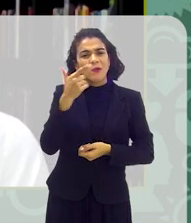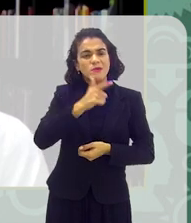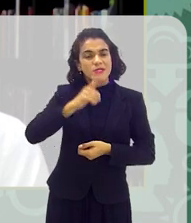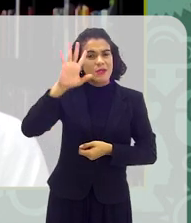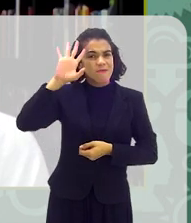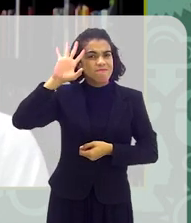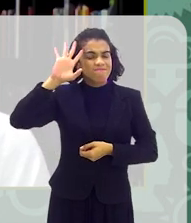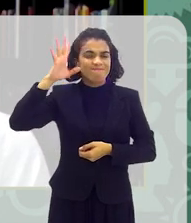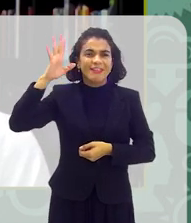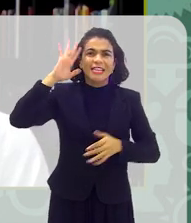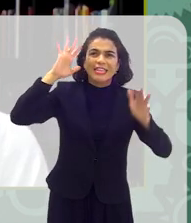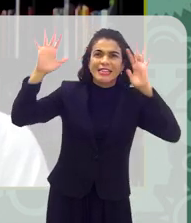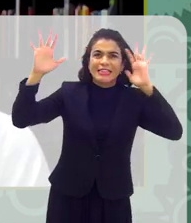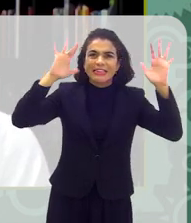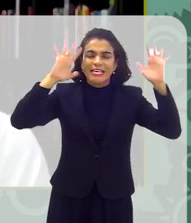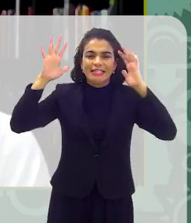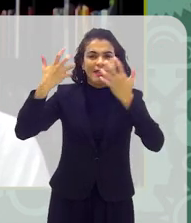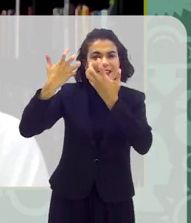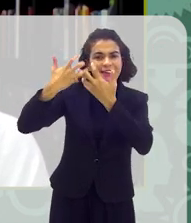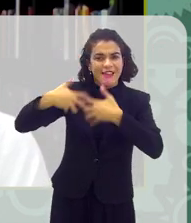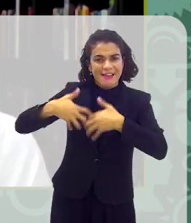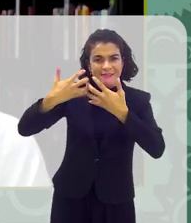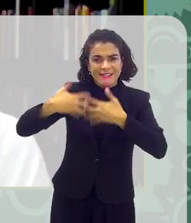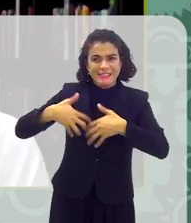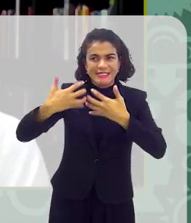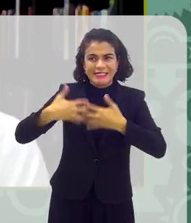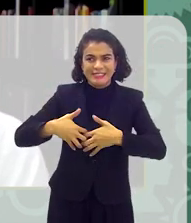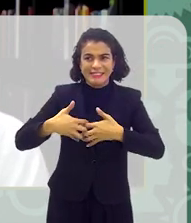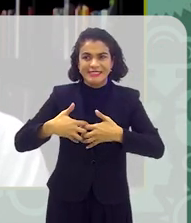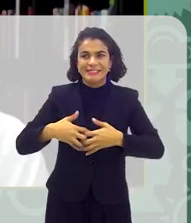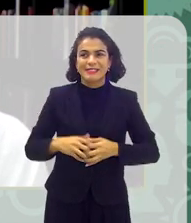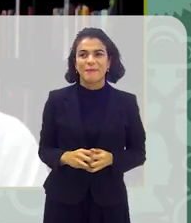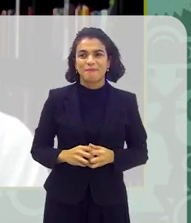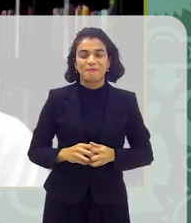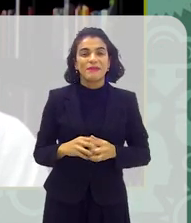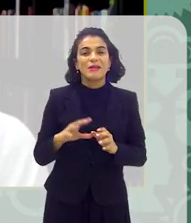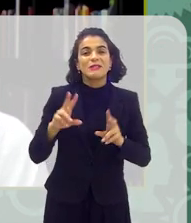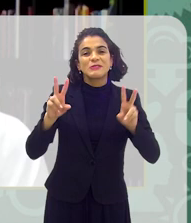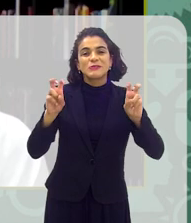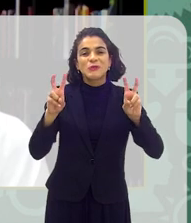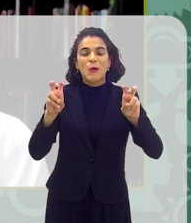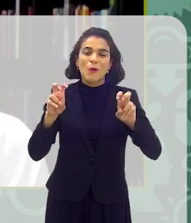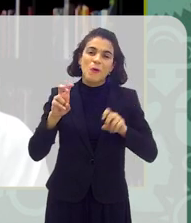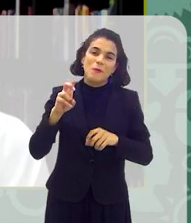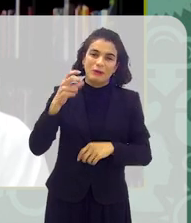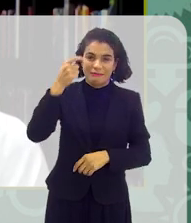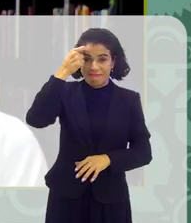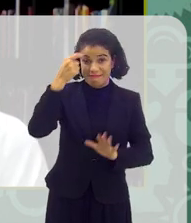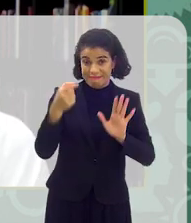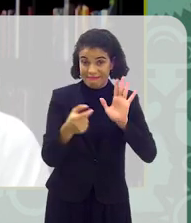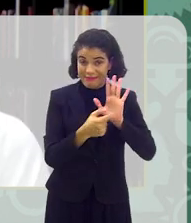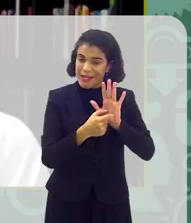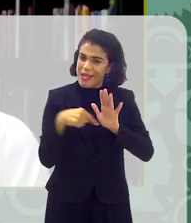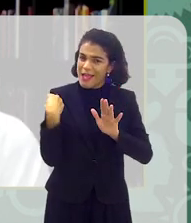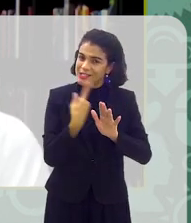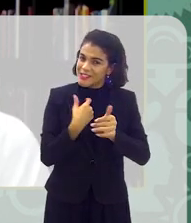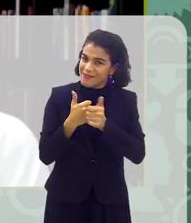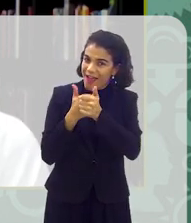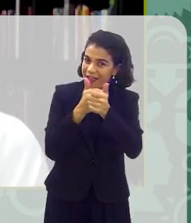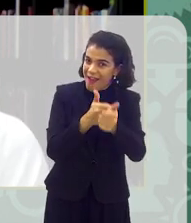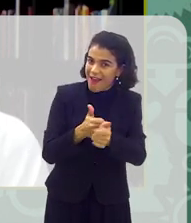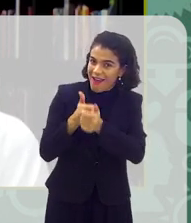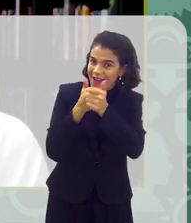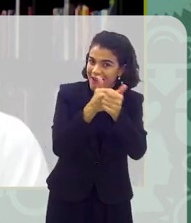tirar conclusões, na verdade, reflexões, né, vamos dizer assim, sobre a atuação da inteligência artificial, e a gente